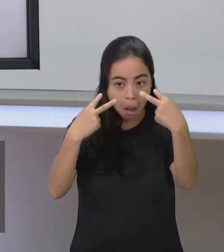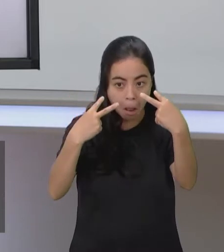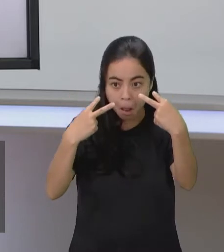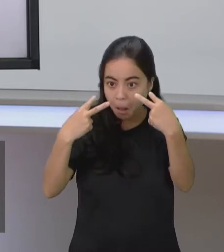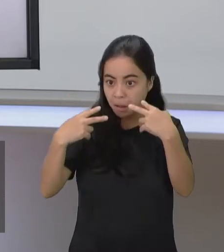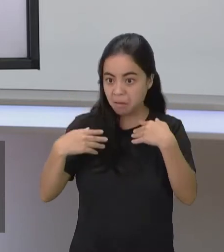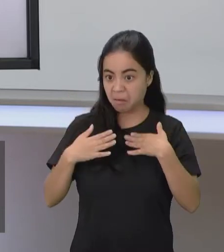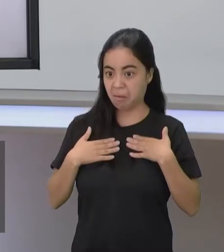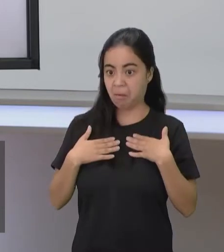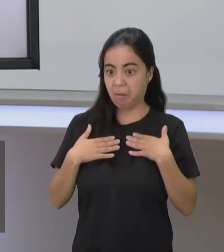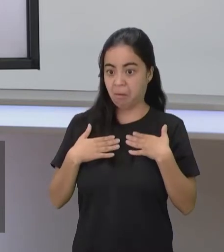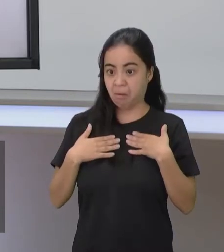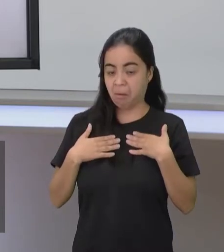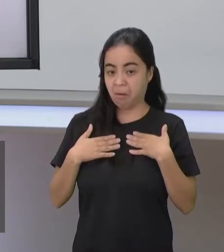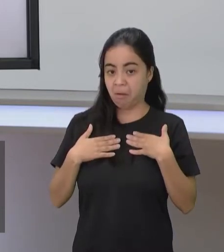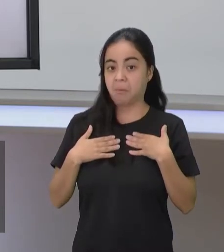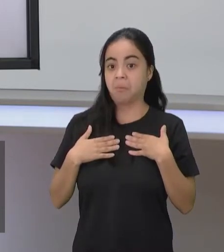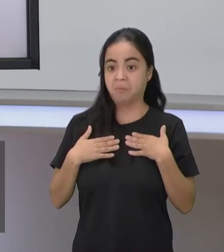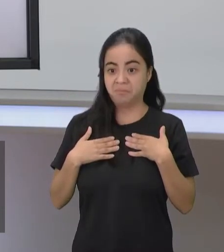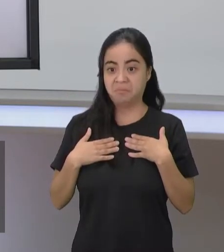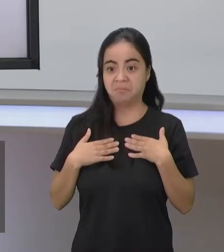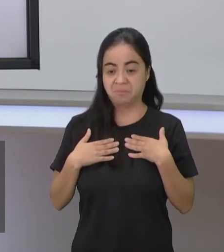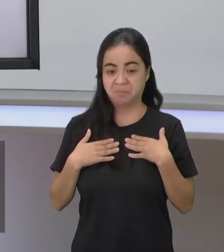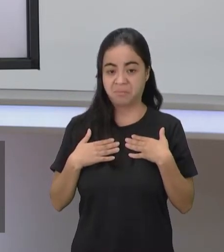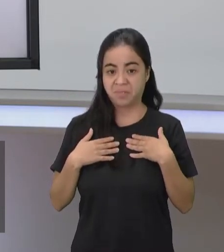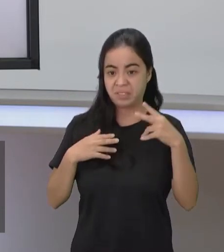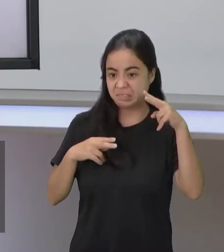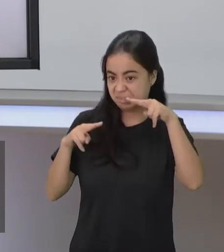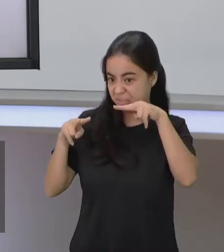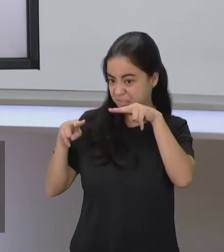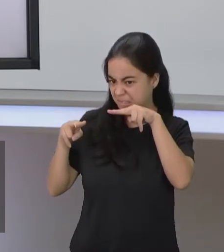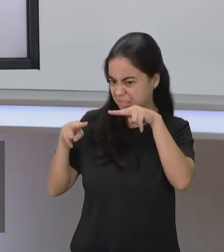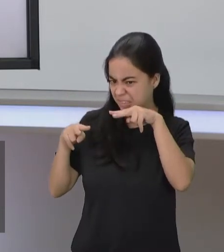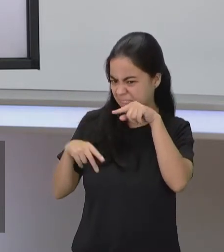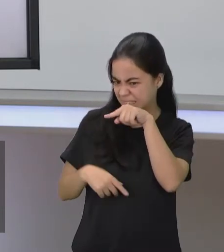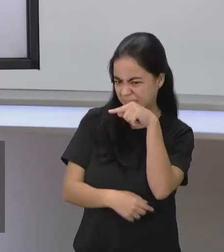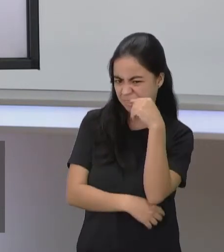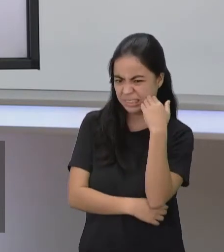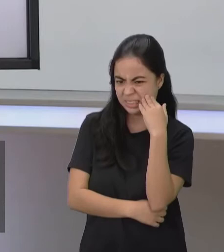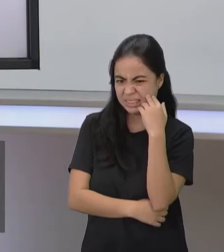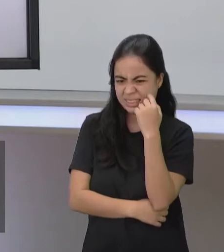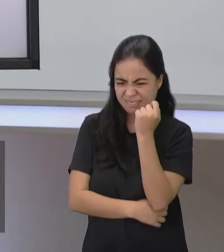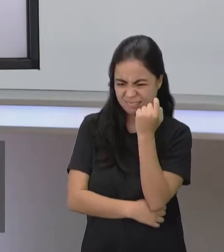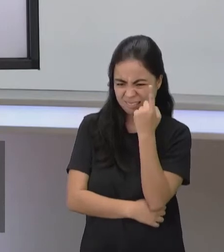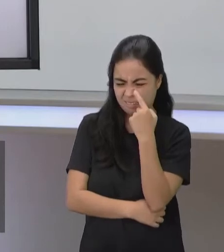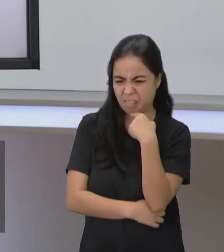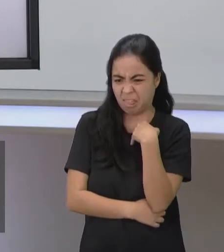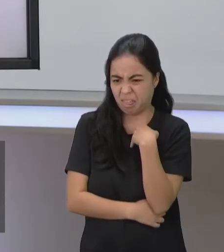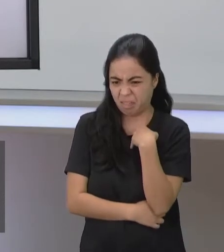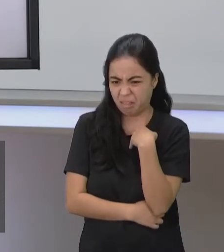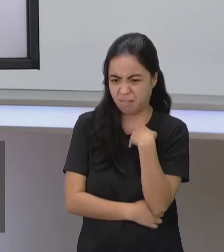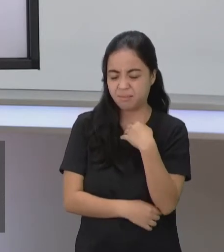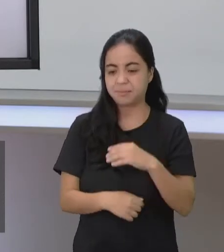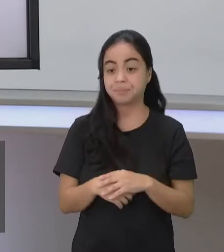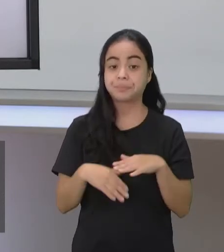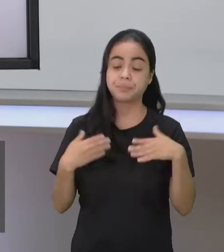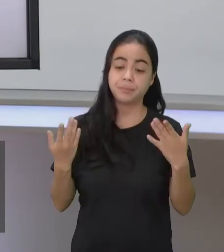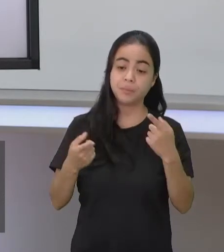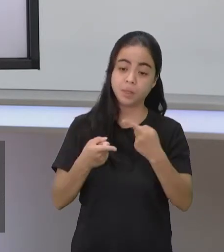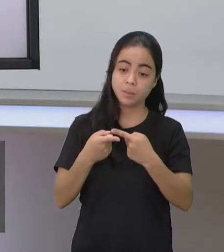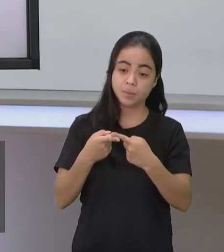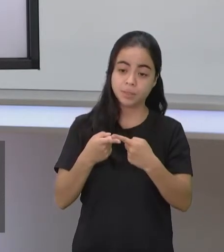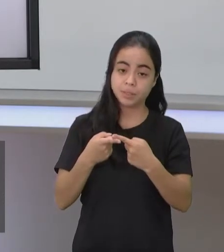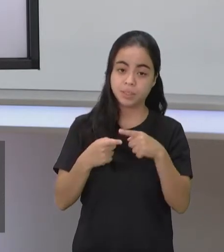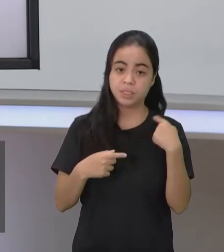quase que uma atrocidade. Eles vão olhar para você de uma maneira assim, meu Deus, o que essa pessoa está fazendo? O que acontece? A